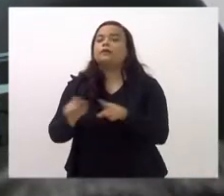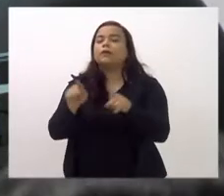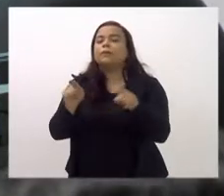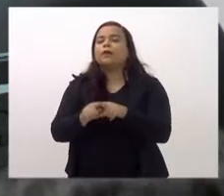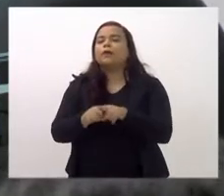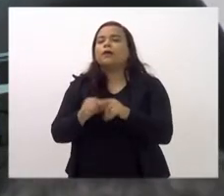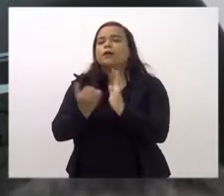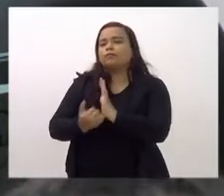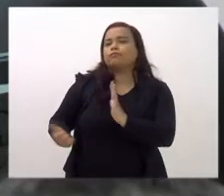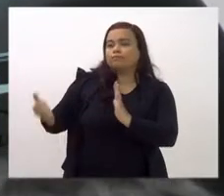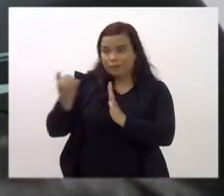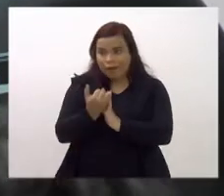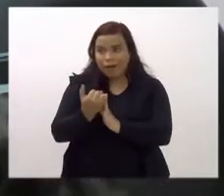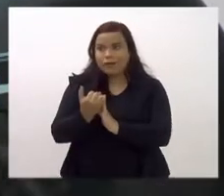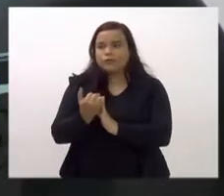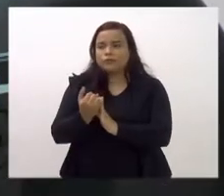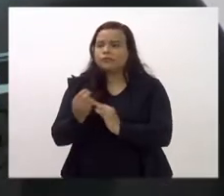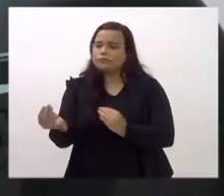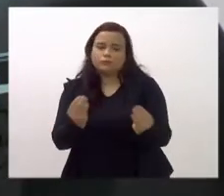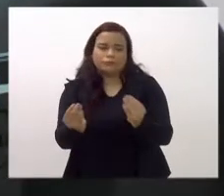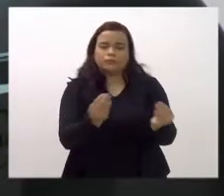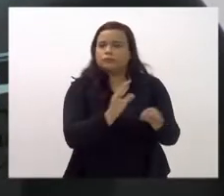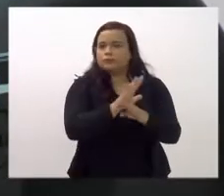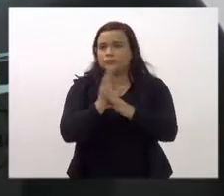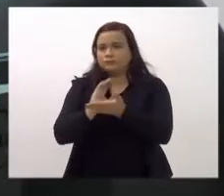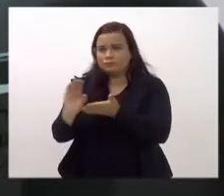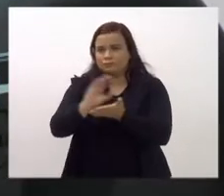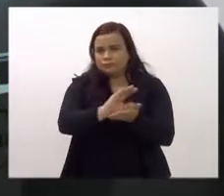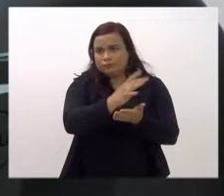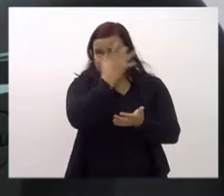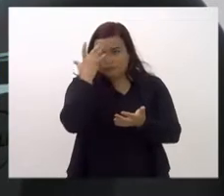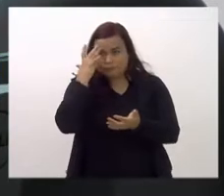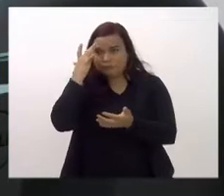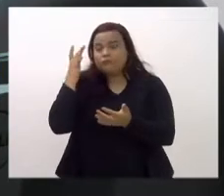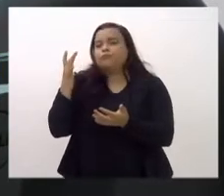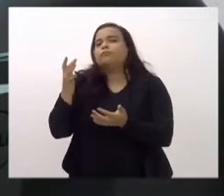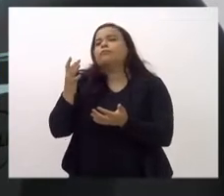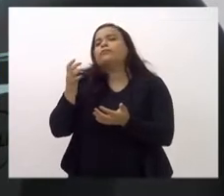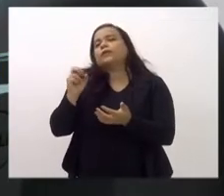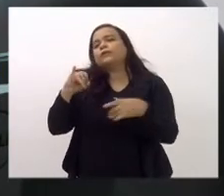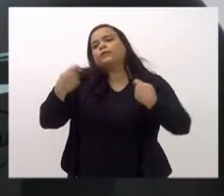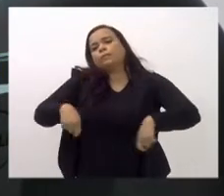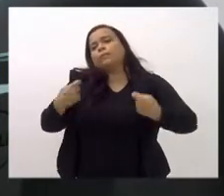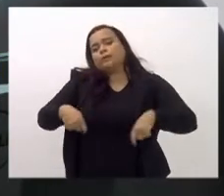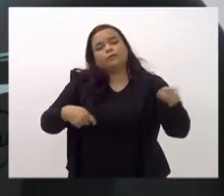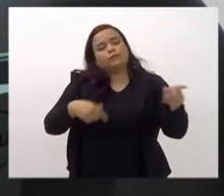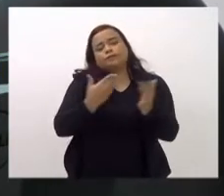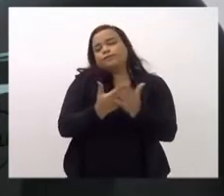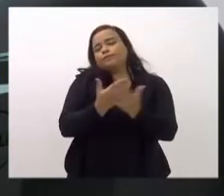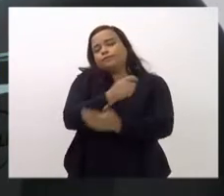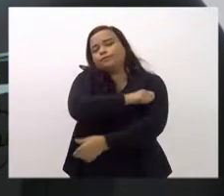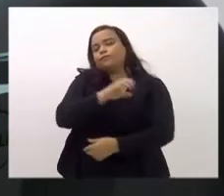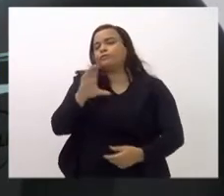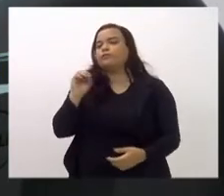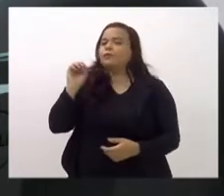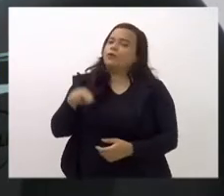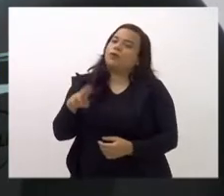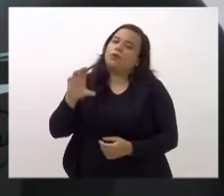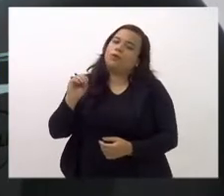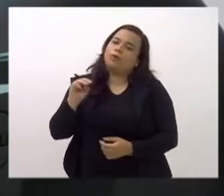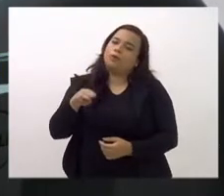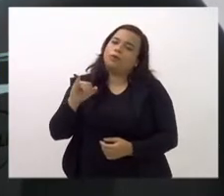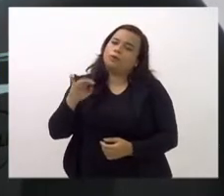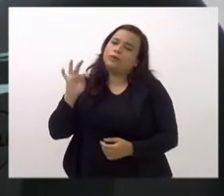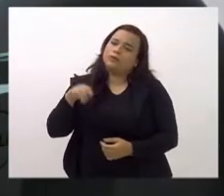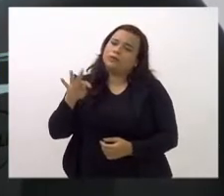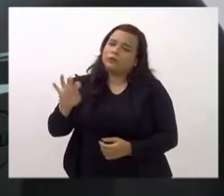o número de vales ofertados, caso seja necessário, para os estudantes do concomitante. E, então, recentemente, a